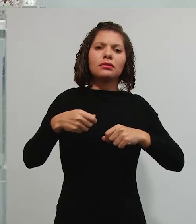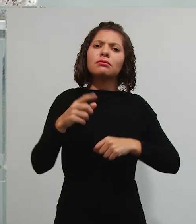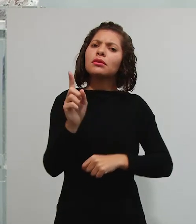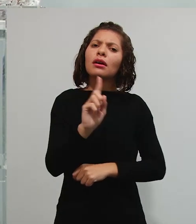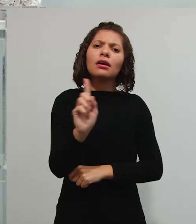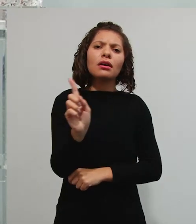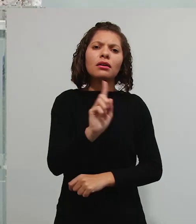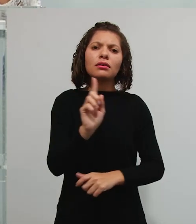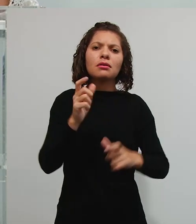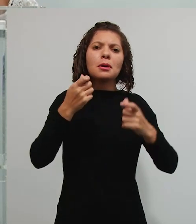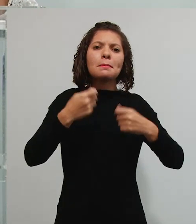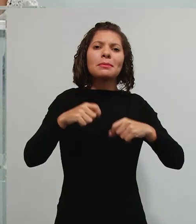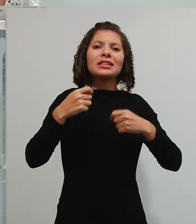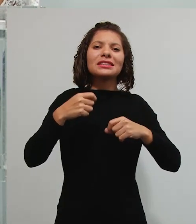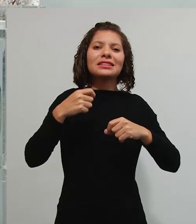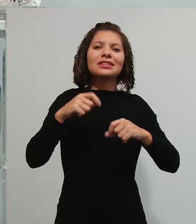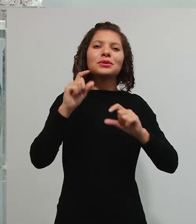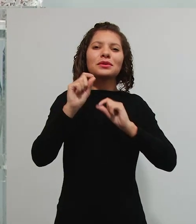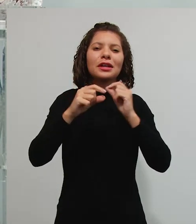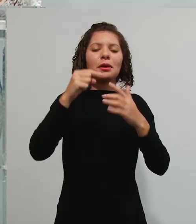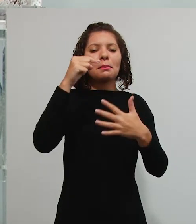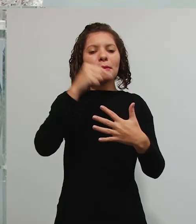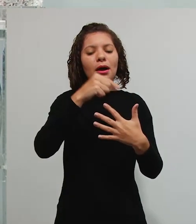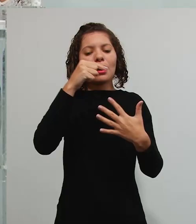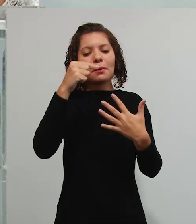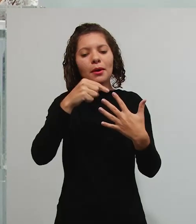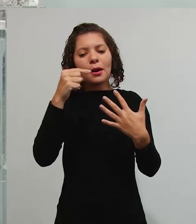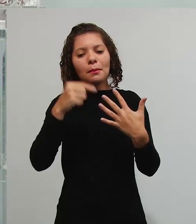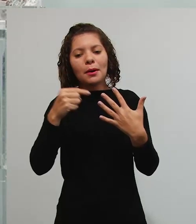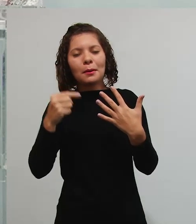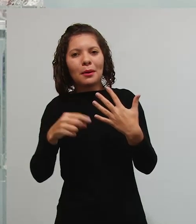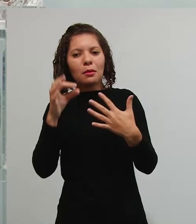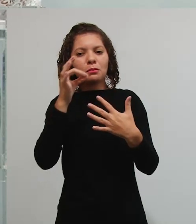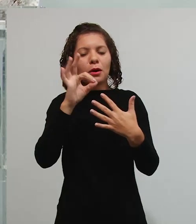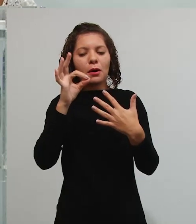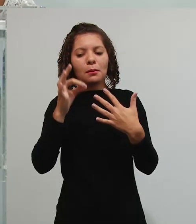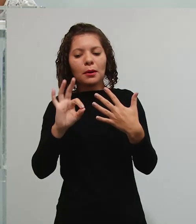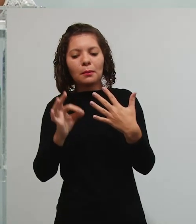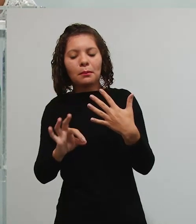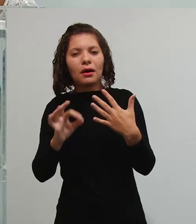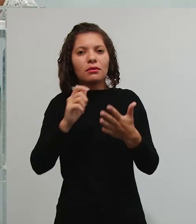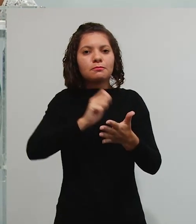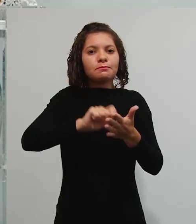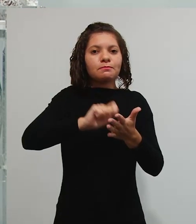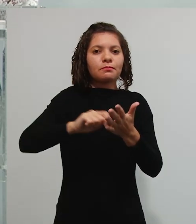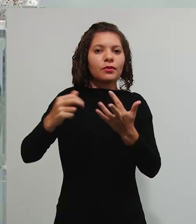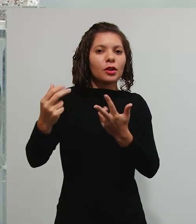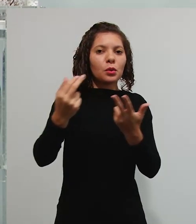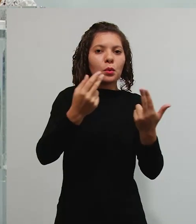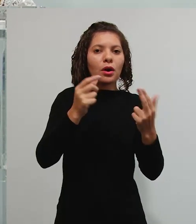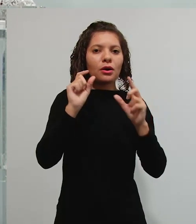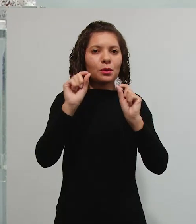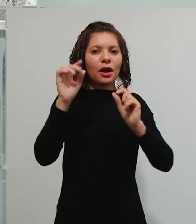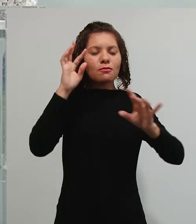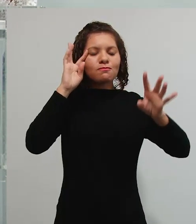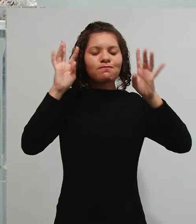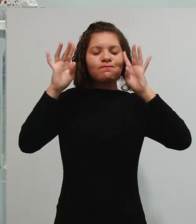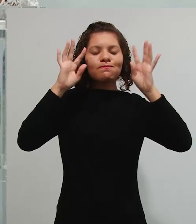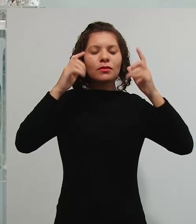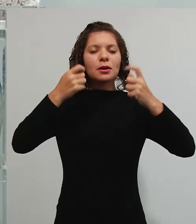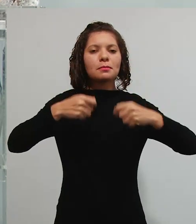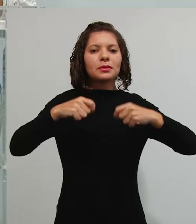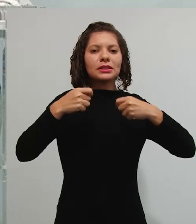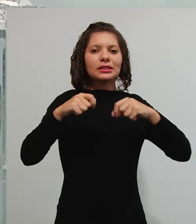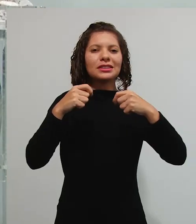exige muitos passos, né? Escrever é um ato reflexivo e que leva tempo para